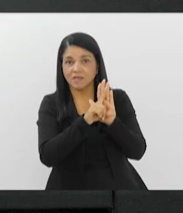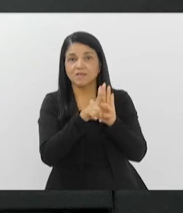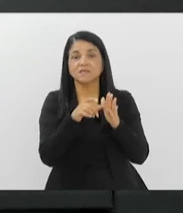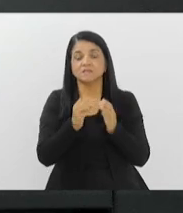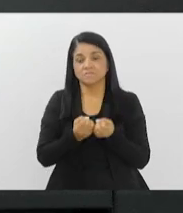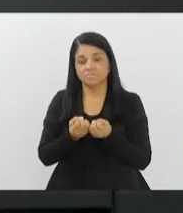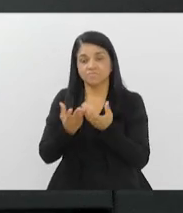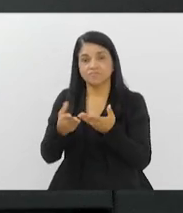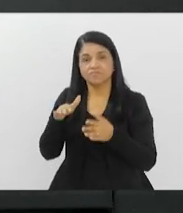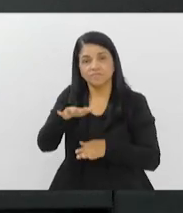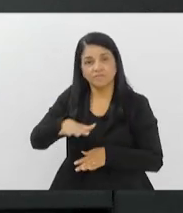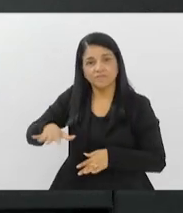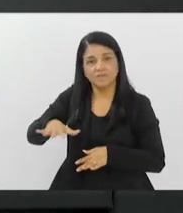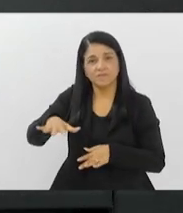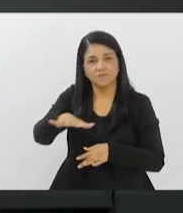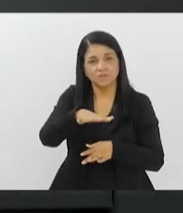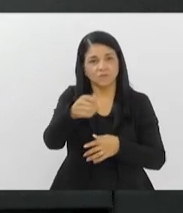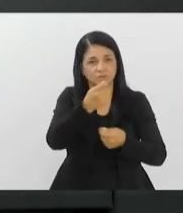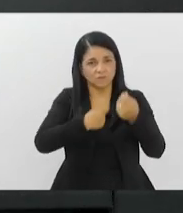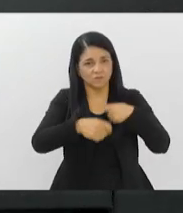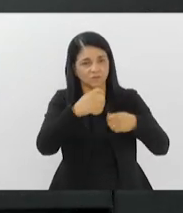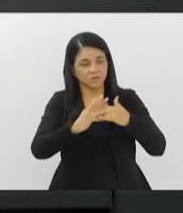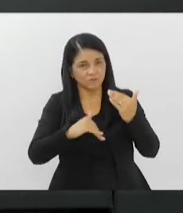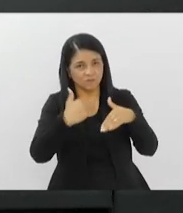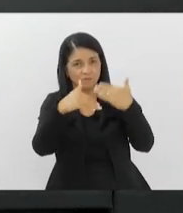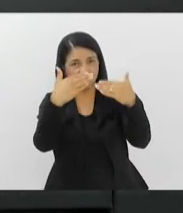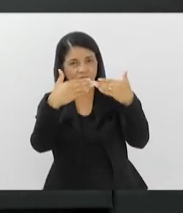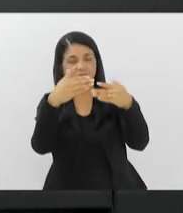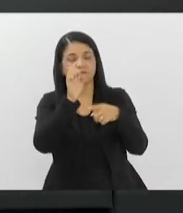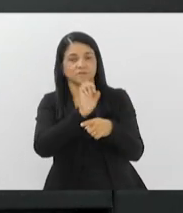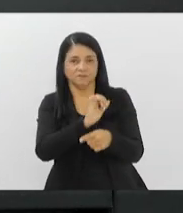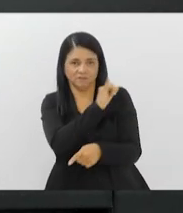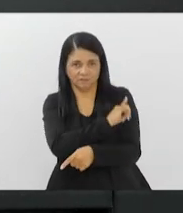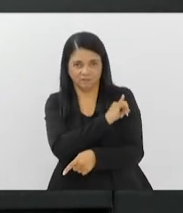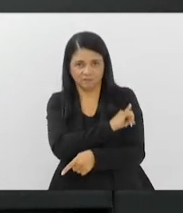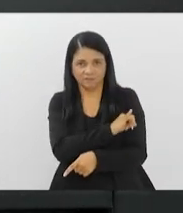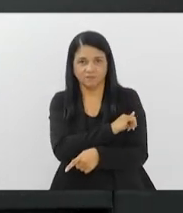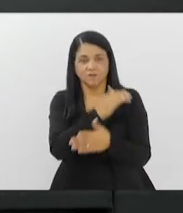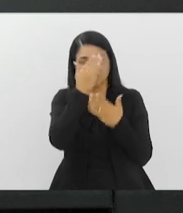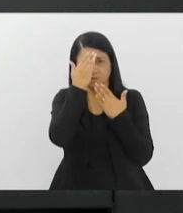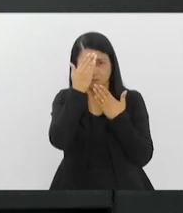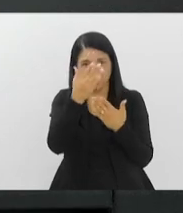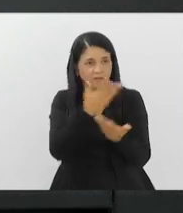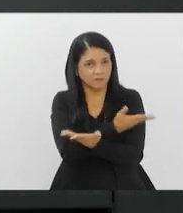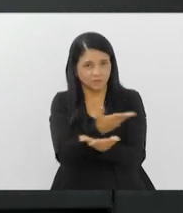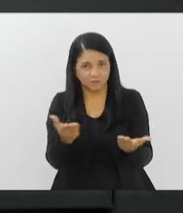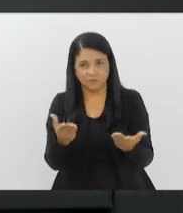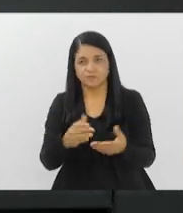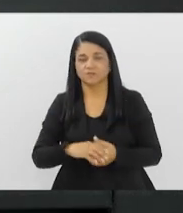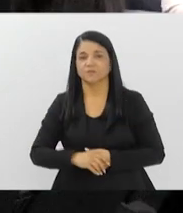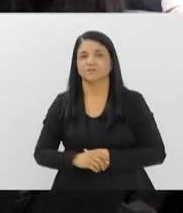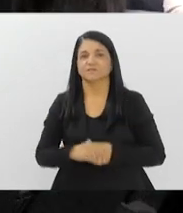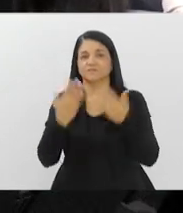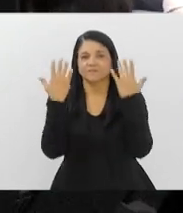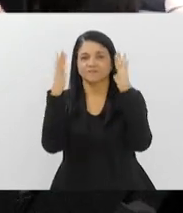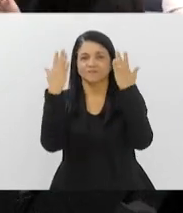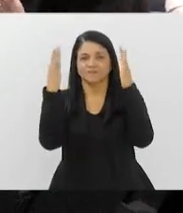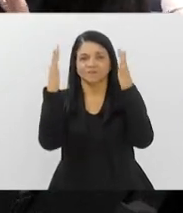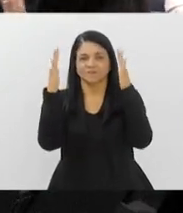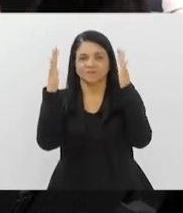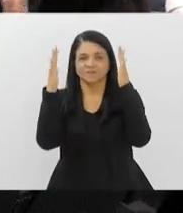setores econômicos e desenvolvimento do nosso Estado. Muito obrigada a todos.